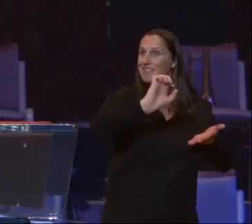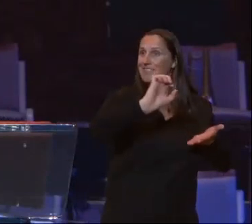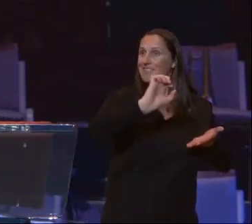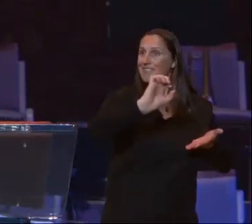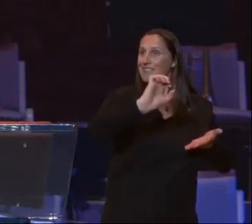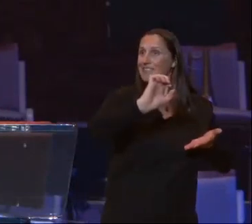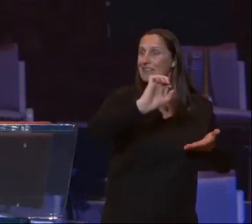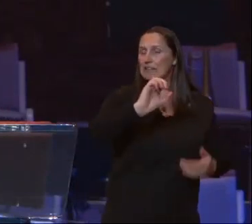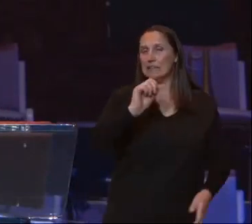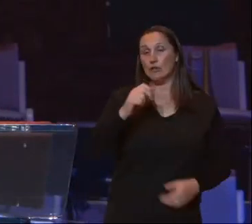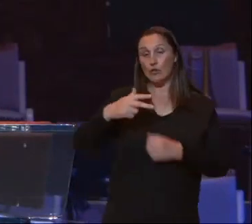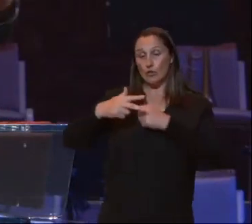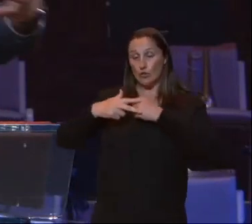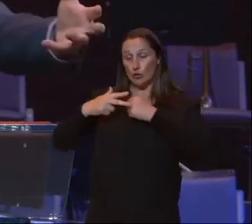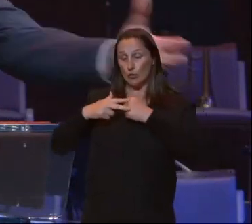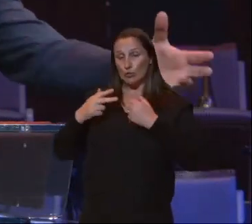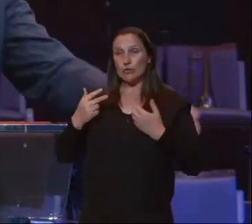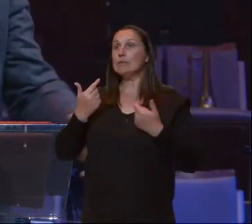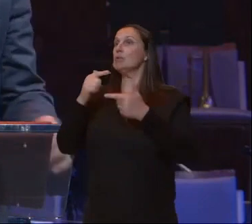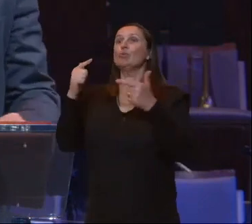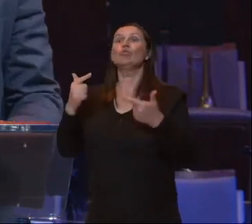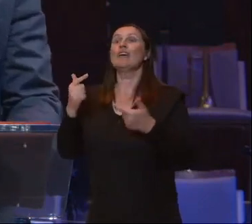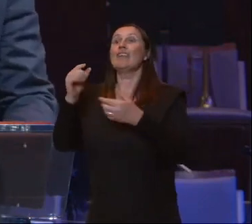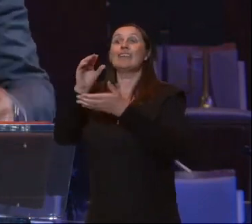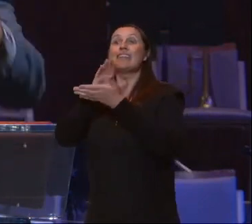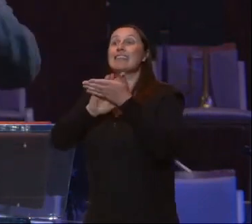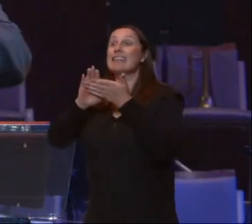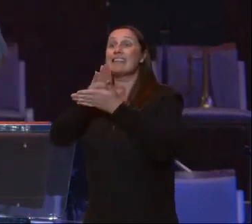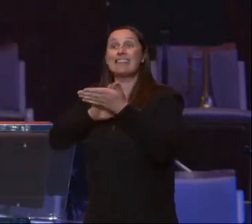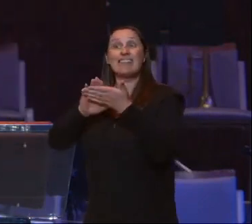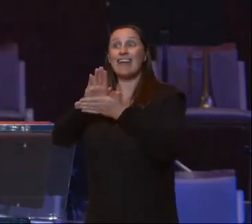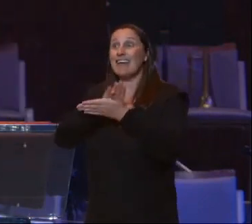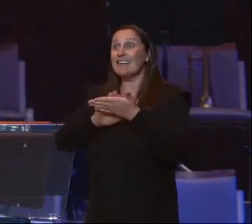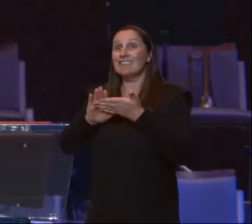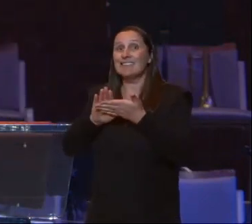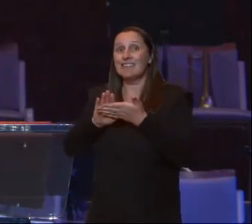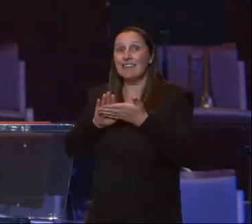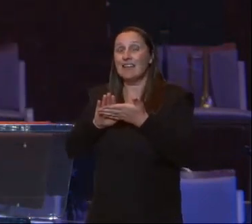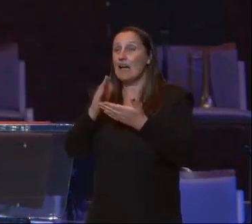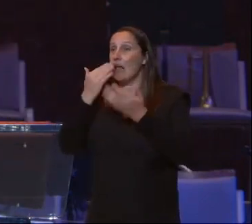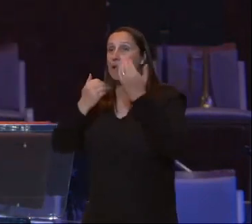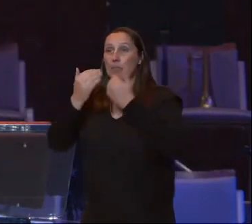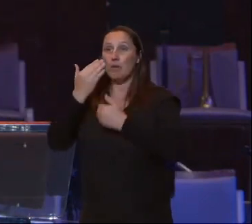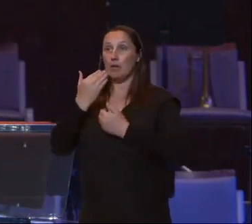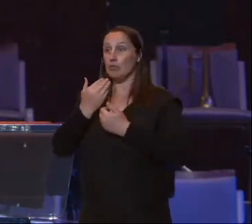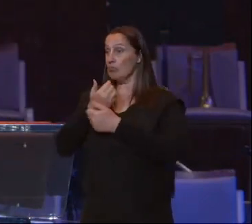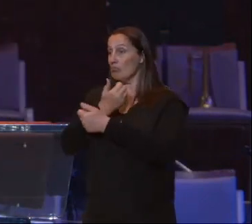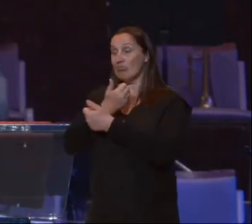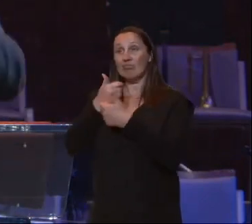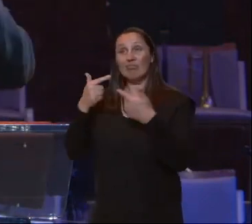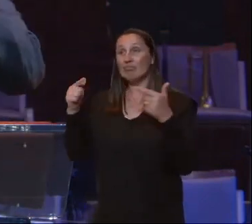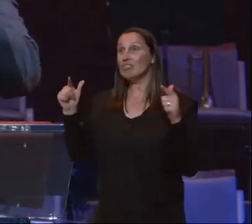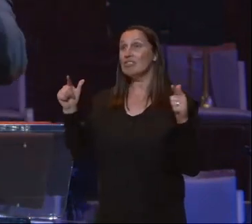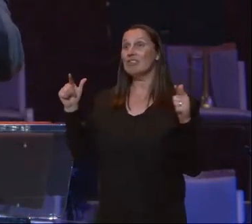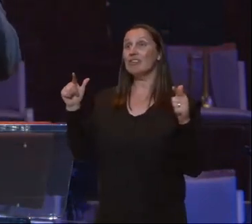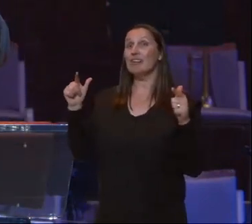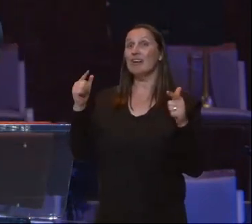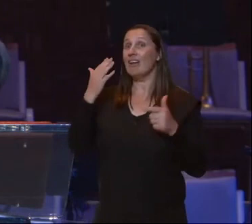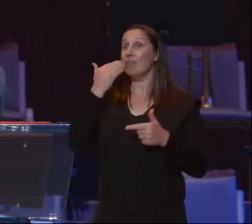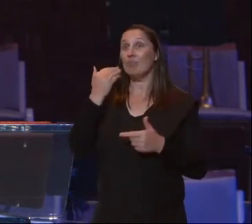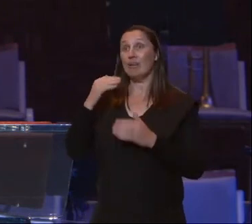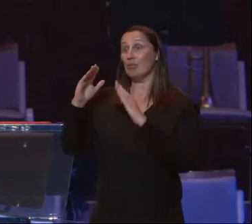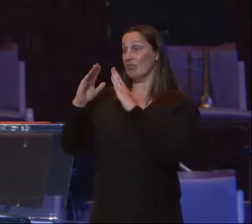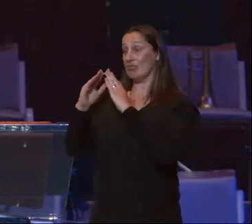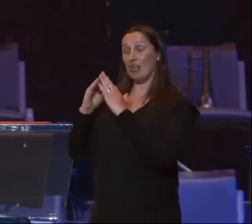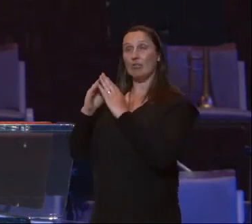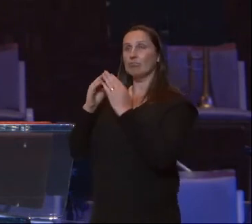realizar. Deus manda aquela mulher sustentar alguém, sendo que ela não tinha comida nem para ela, nem para o seu